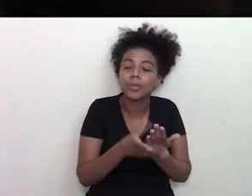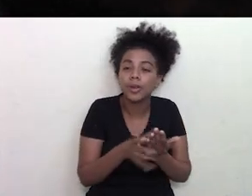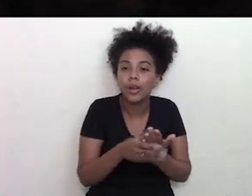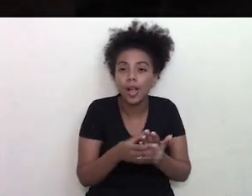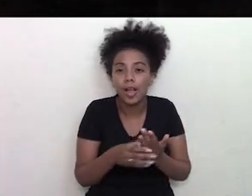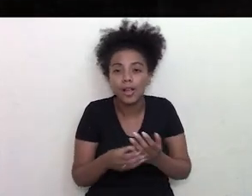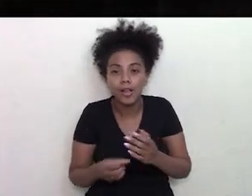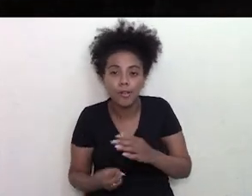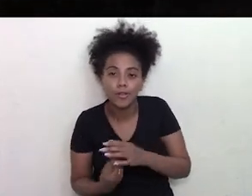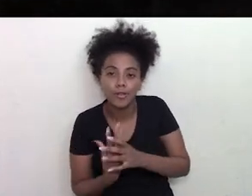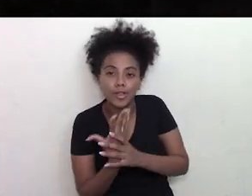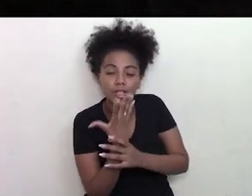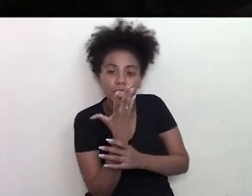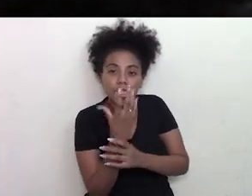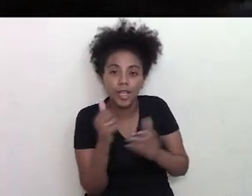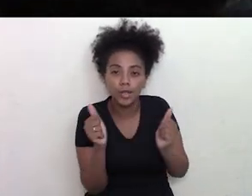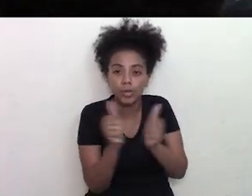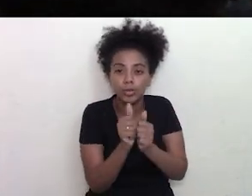Juninho.